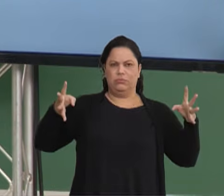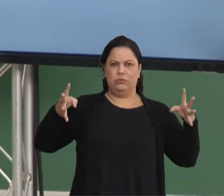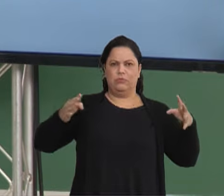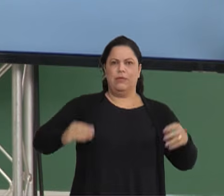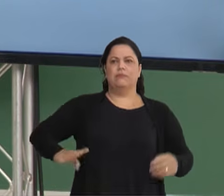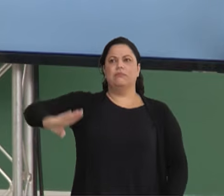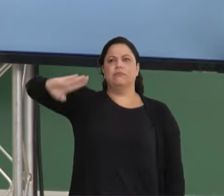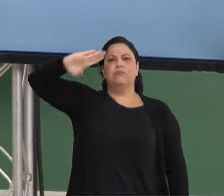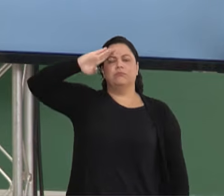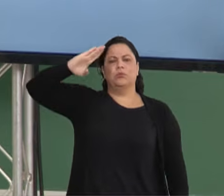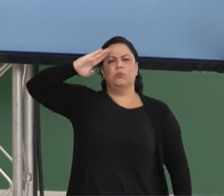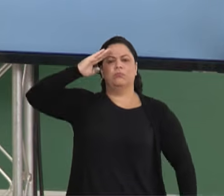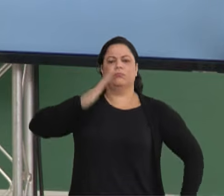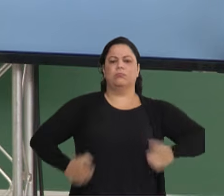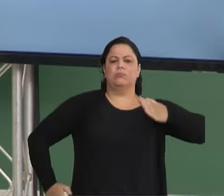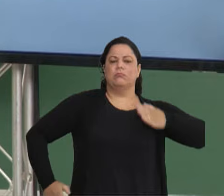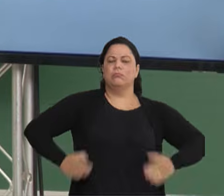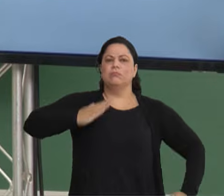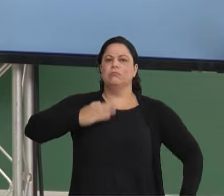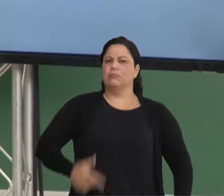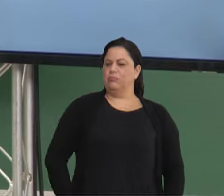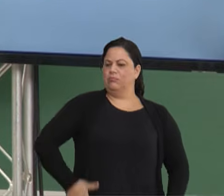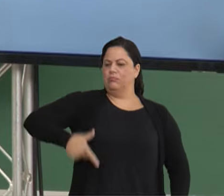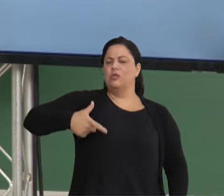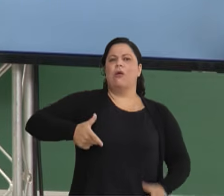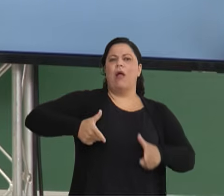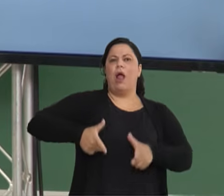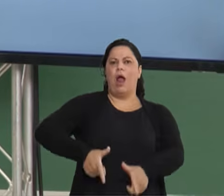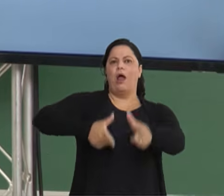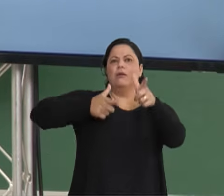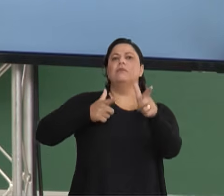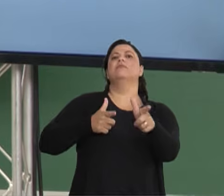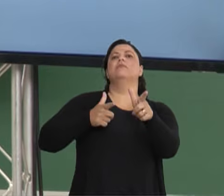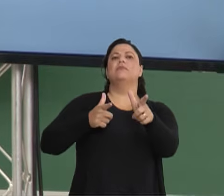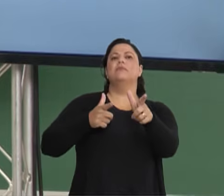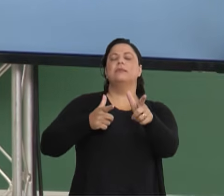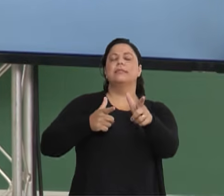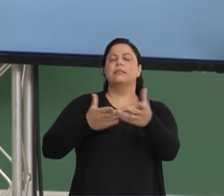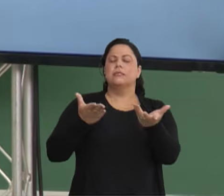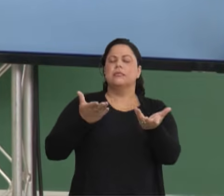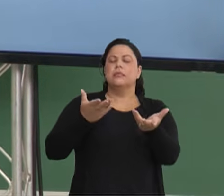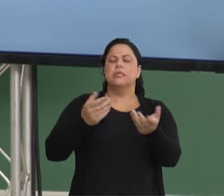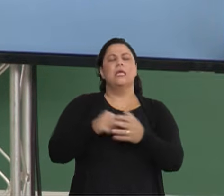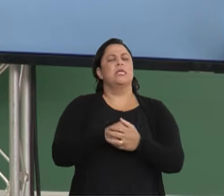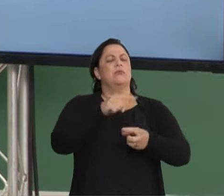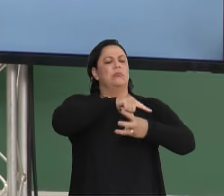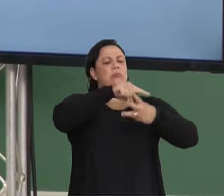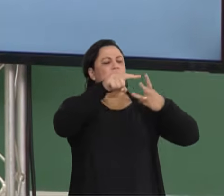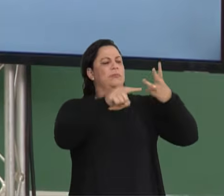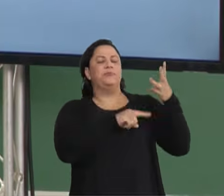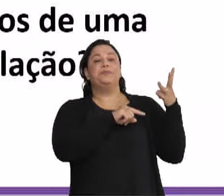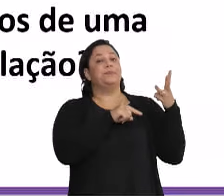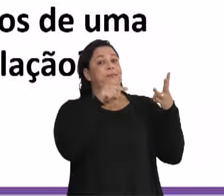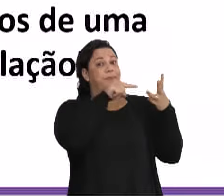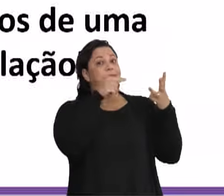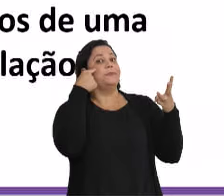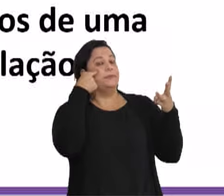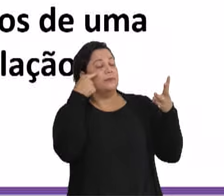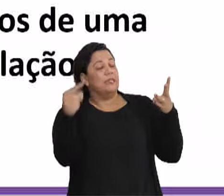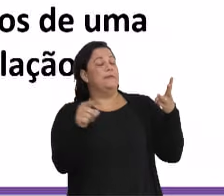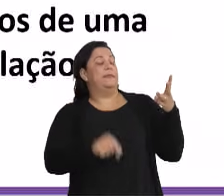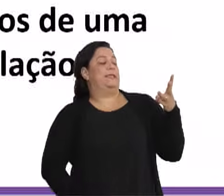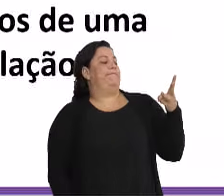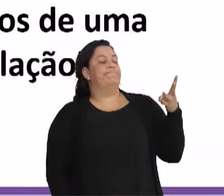caminhando dentro de uma trincheira com armas na mão. E aqui eu coloco para você 3 questões para a gente pensar. Primeiro, olhando